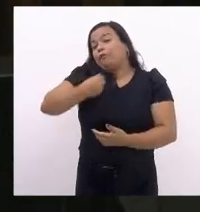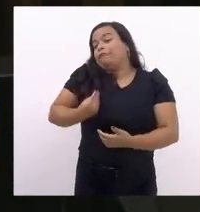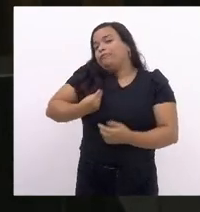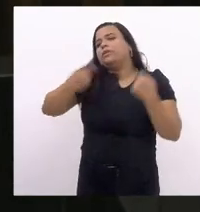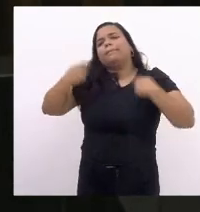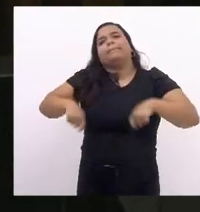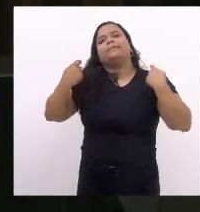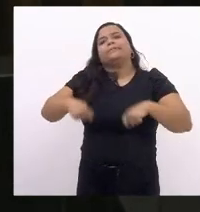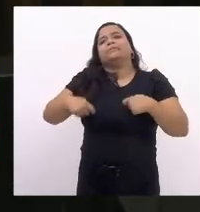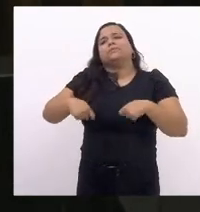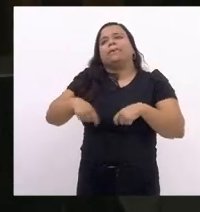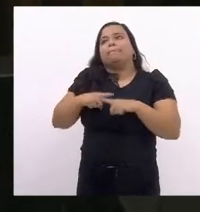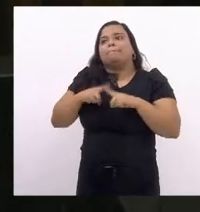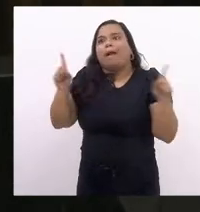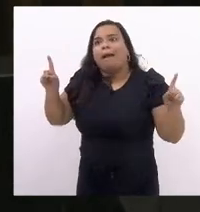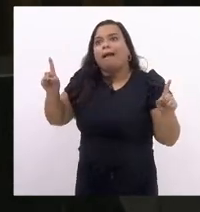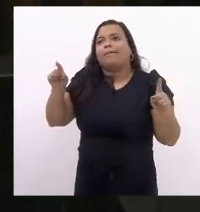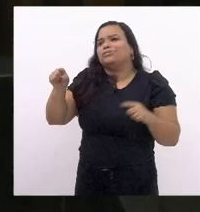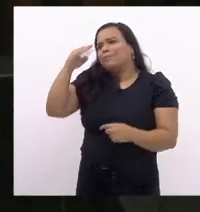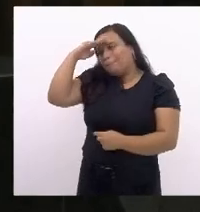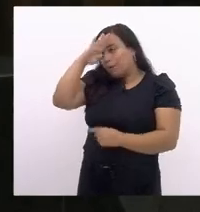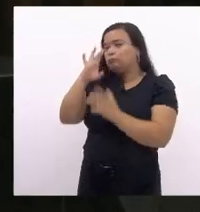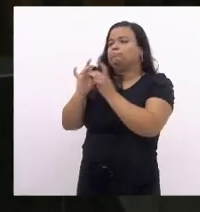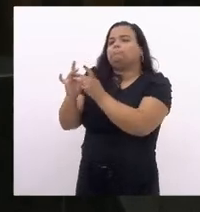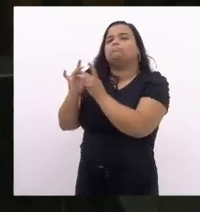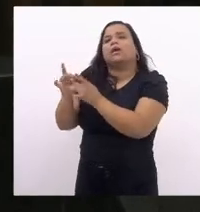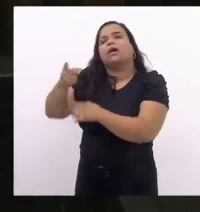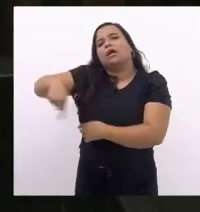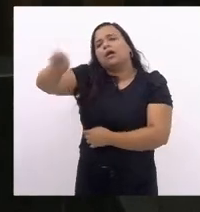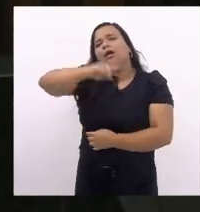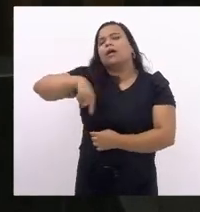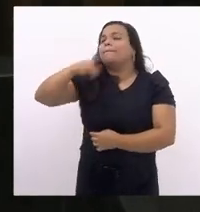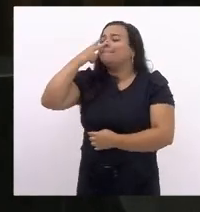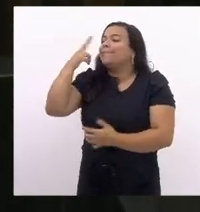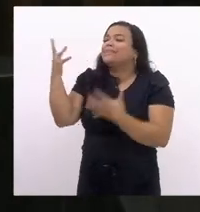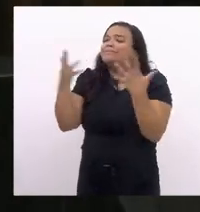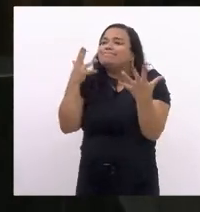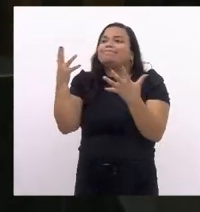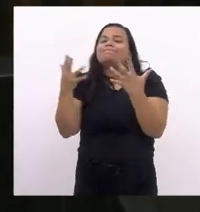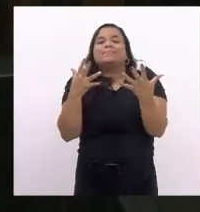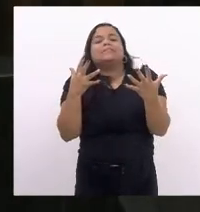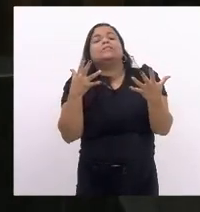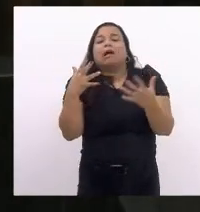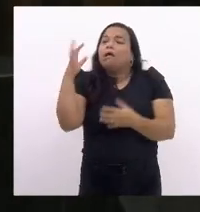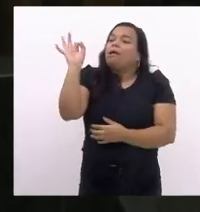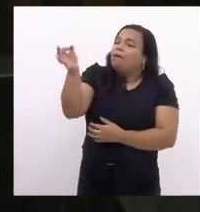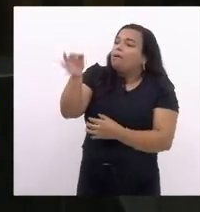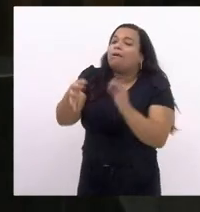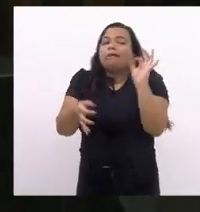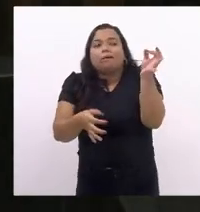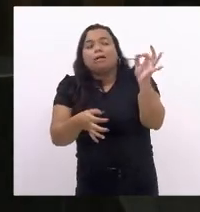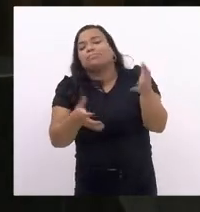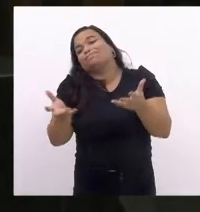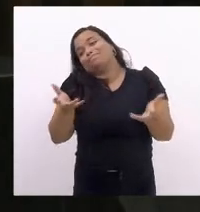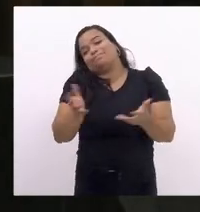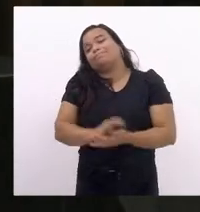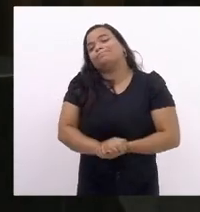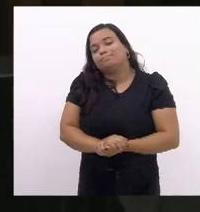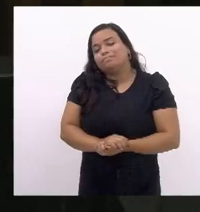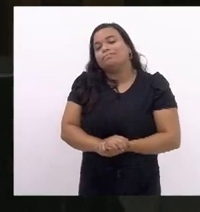numa arapuca e está empurrando a população brasileira. E eles armam com relação a isso. Hoje eu vi